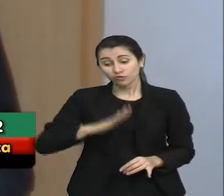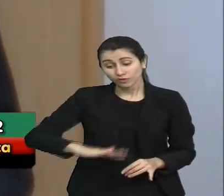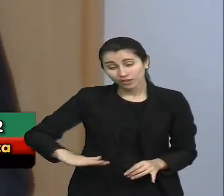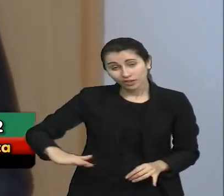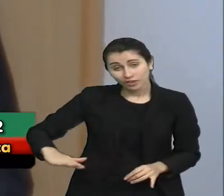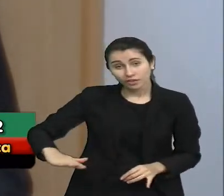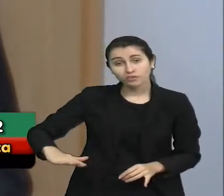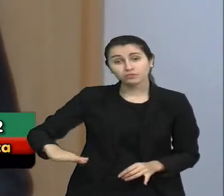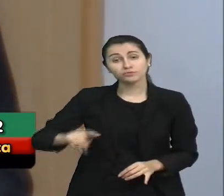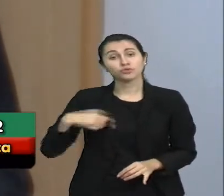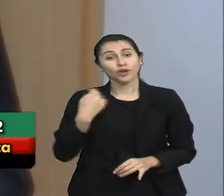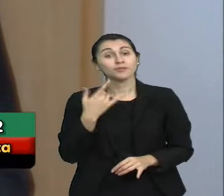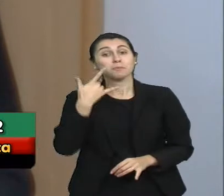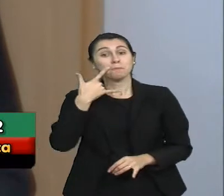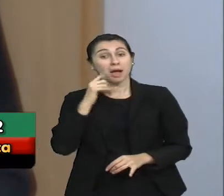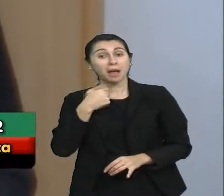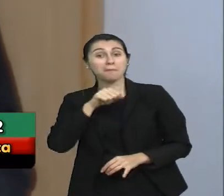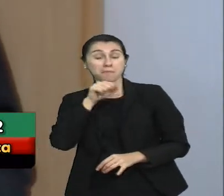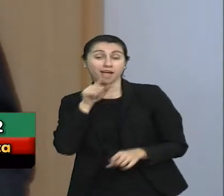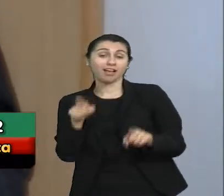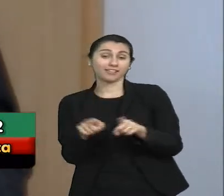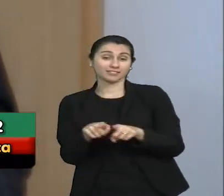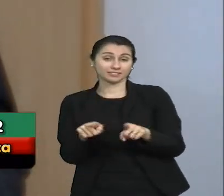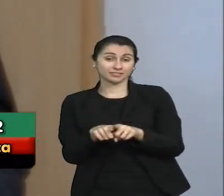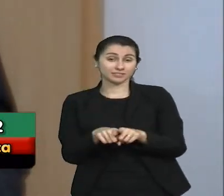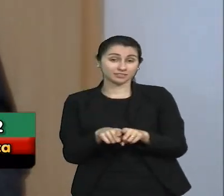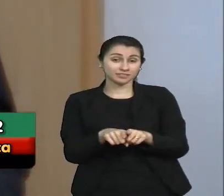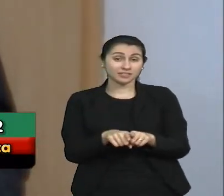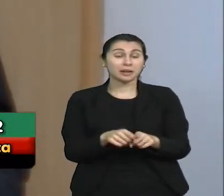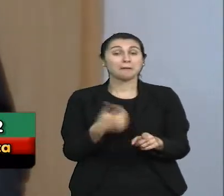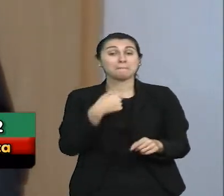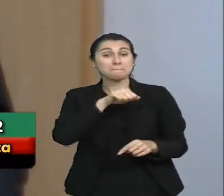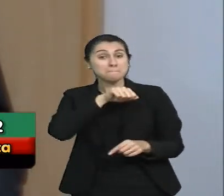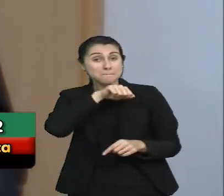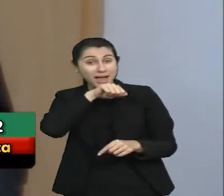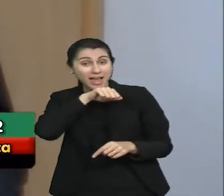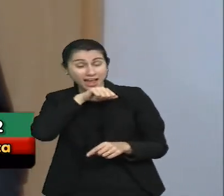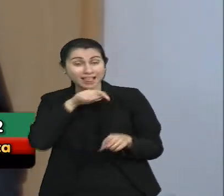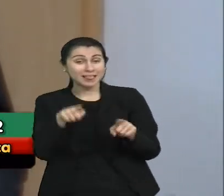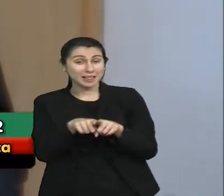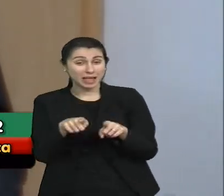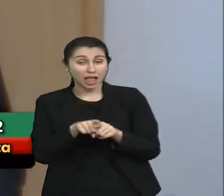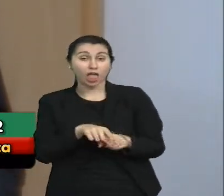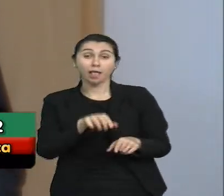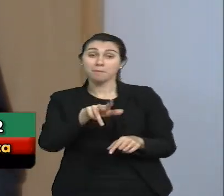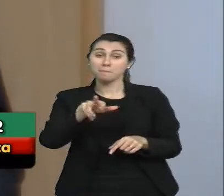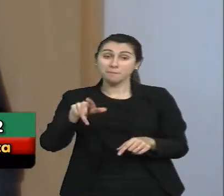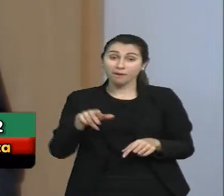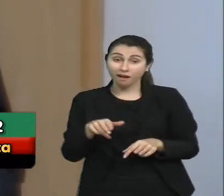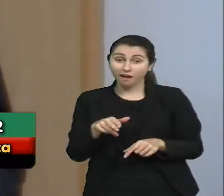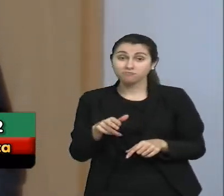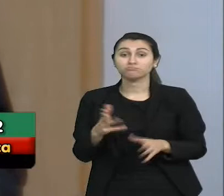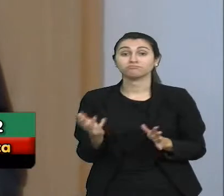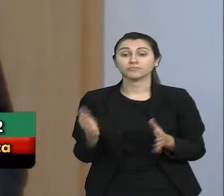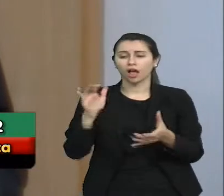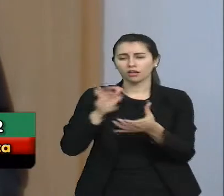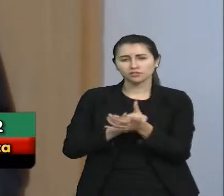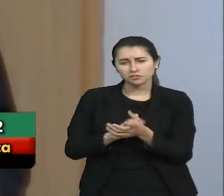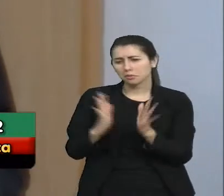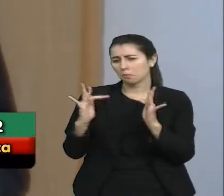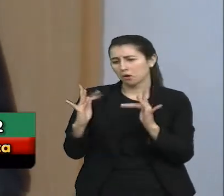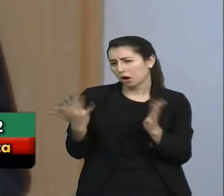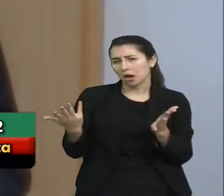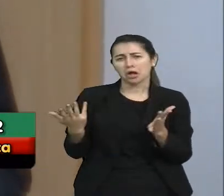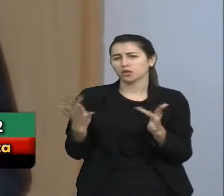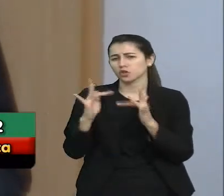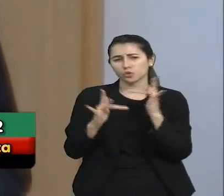com os nossos pais, com as mães, com os irmãos, com os parceiros ou parceiras, a